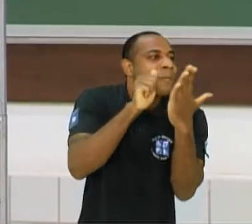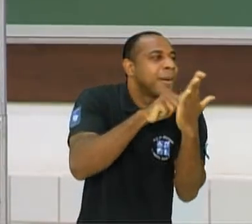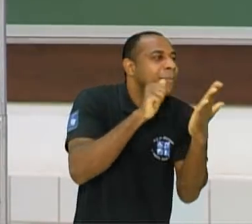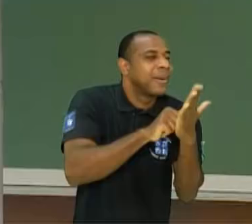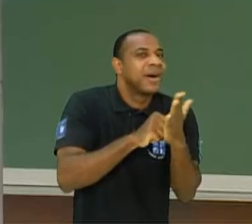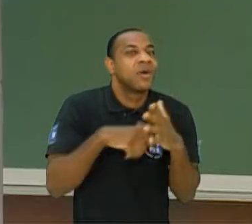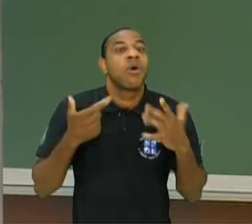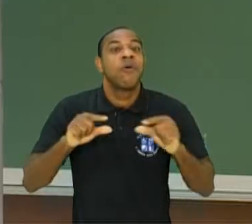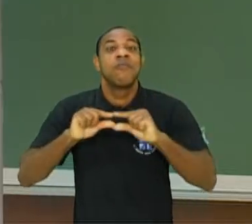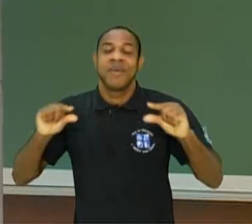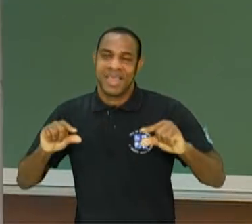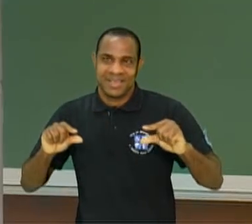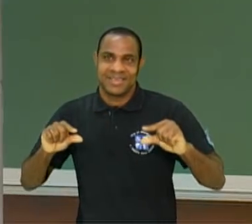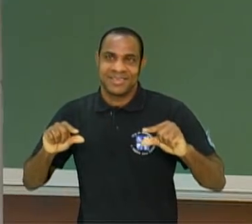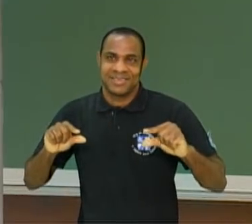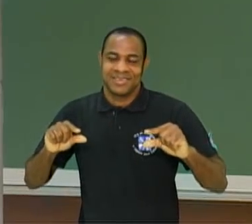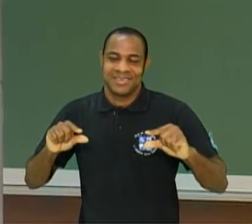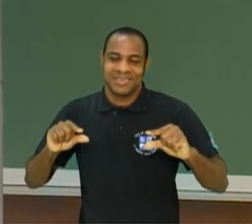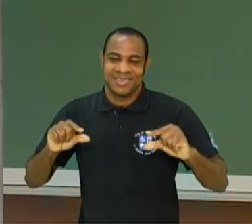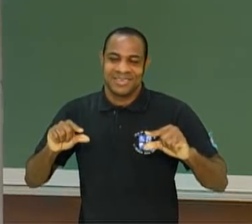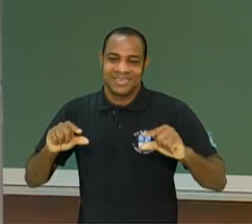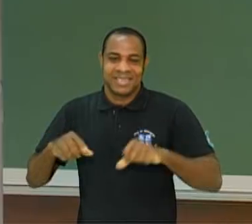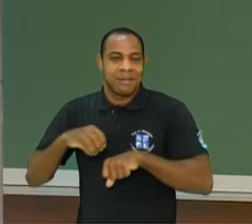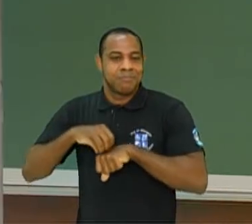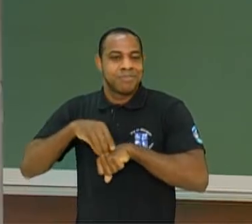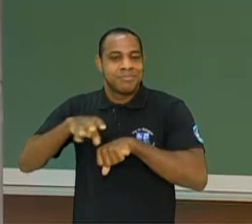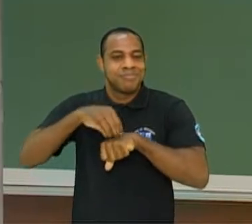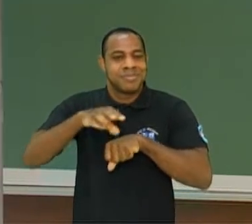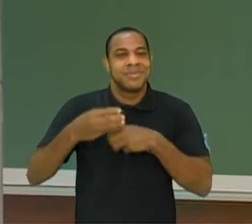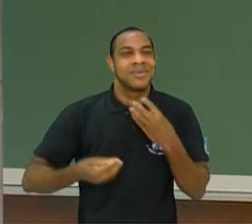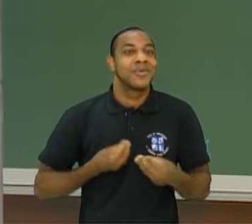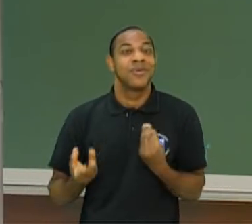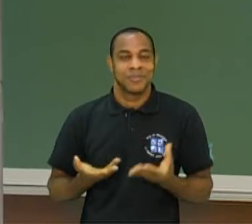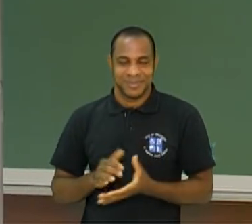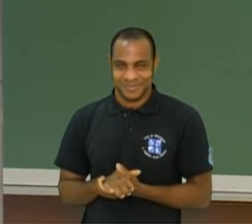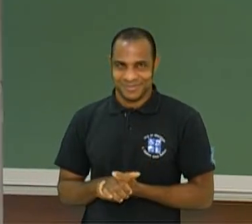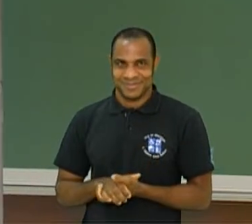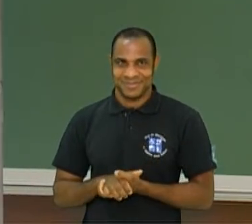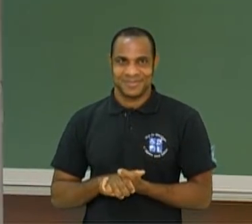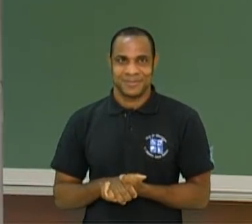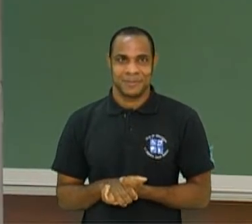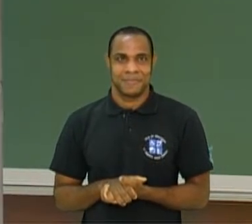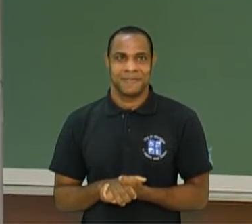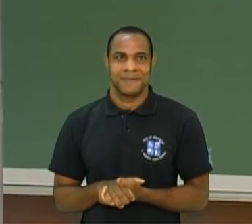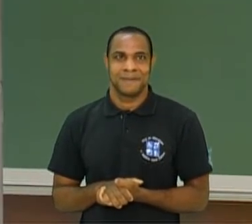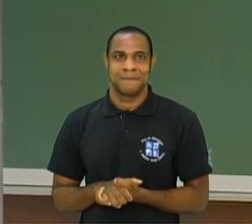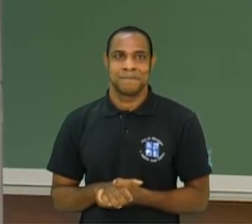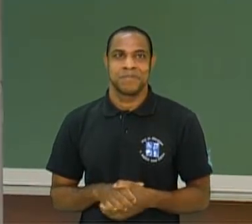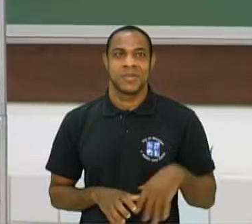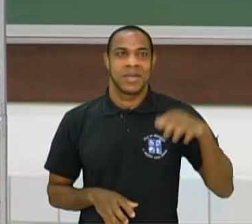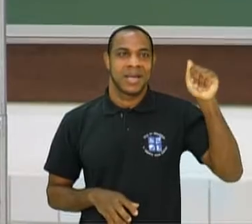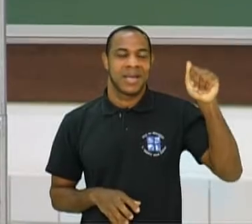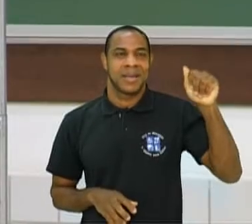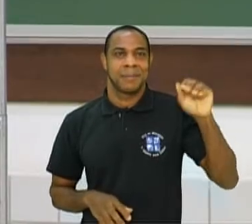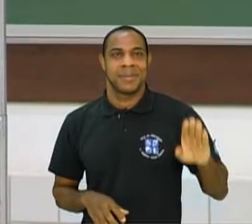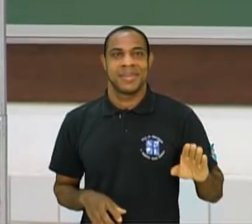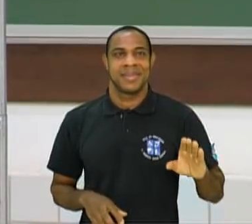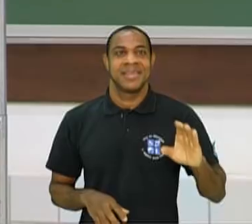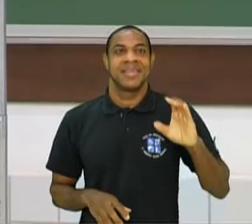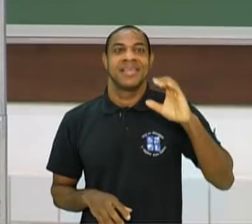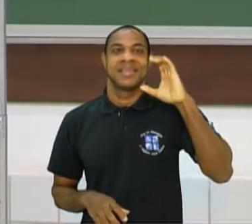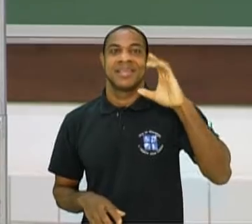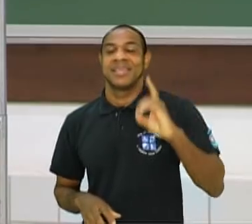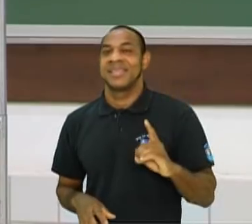frase? Stick them up, stick or treat, stick or trick, trick or treat. Então, vou dar um tempinho para vocês